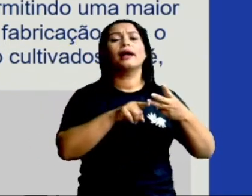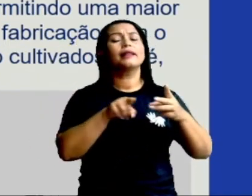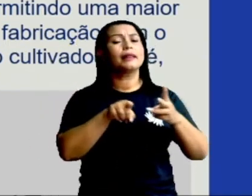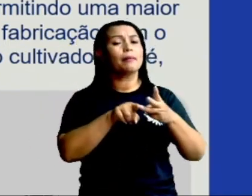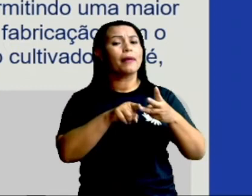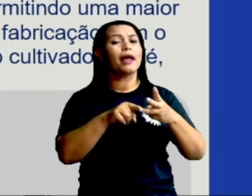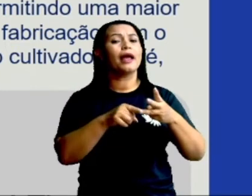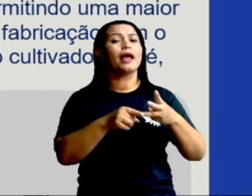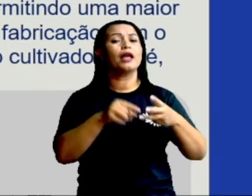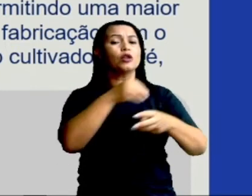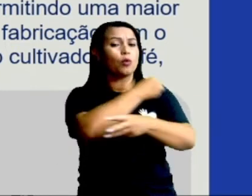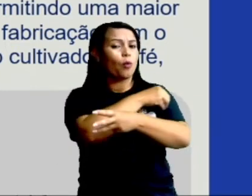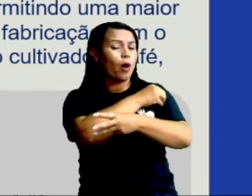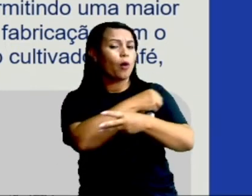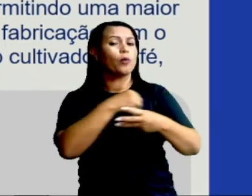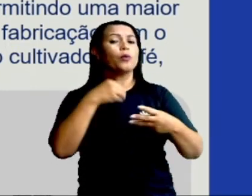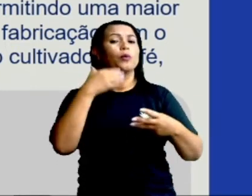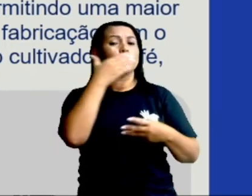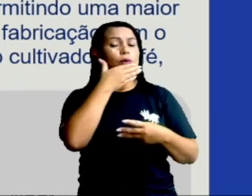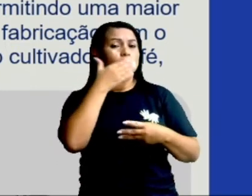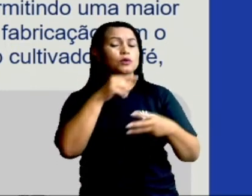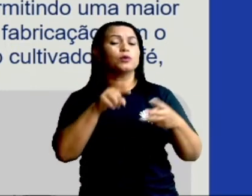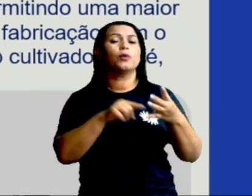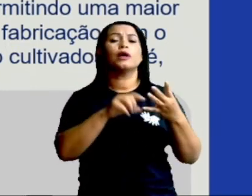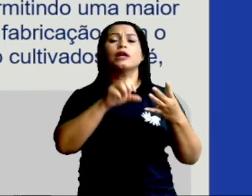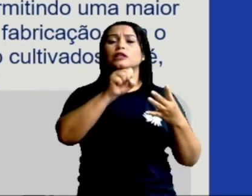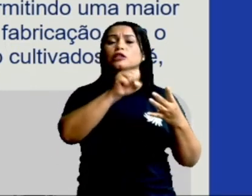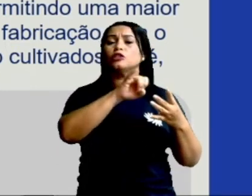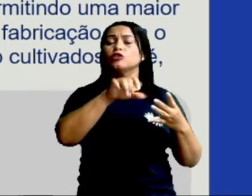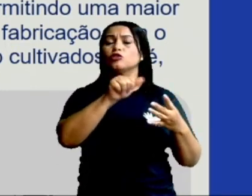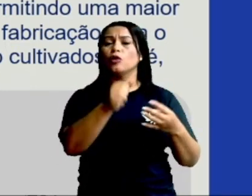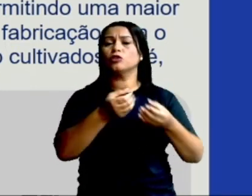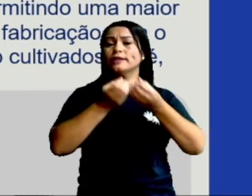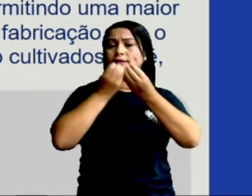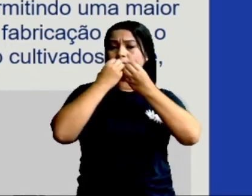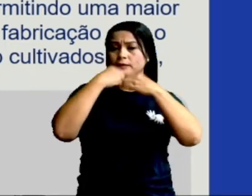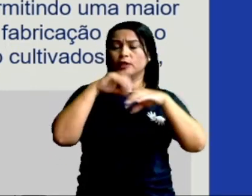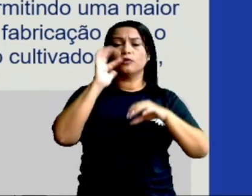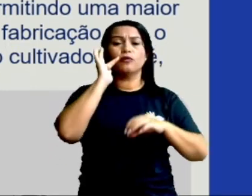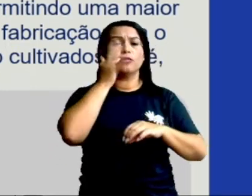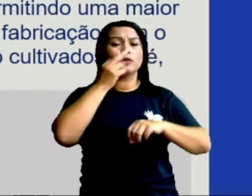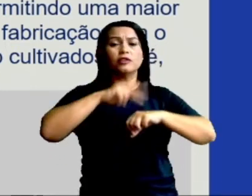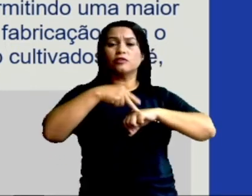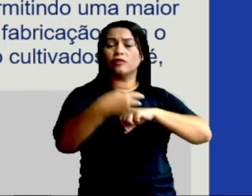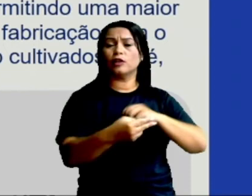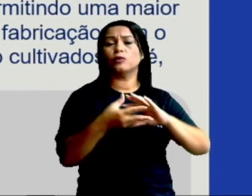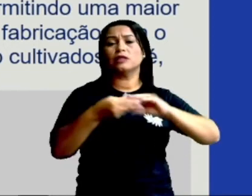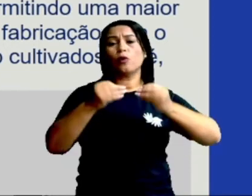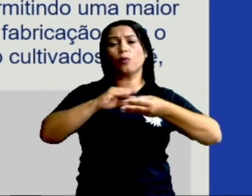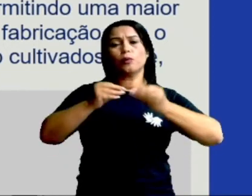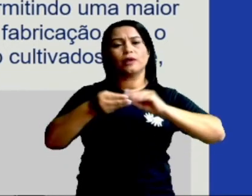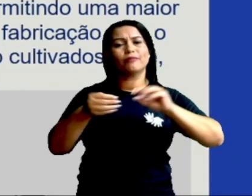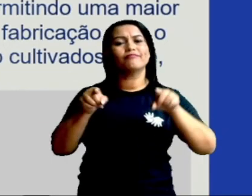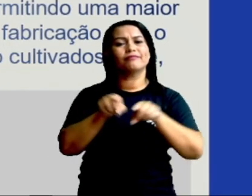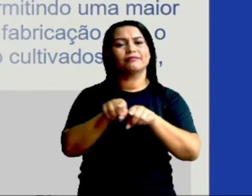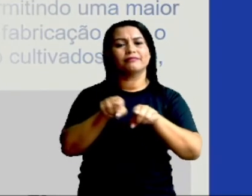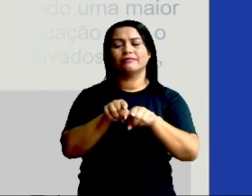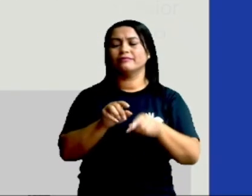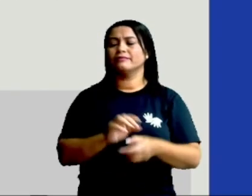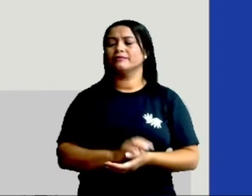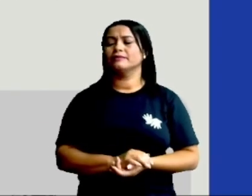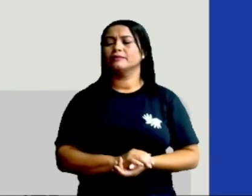tá que a produção do álcool e do açúcar e Soja de milho frutas verduras e algodão também